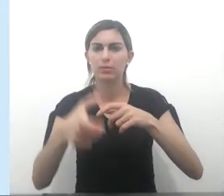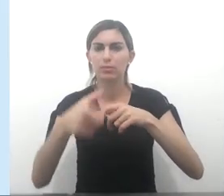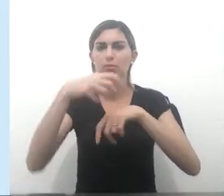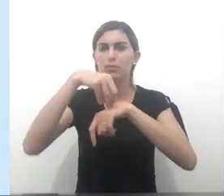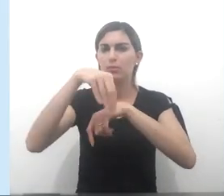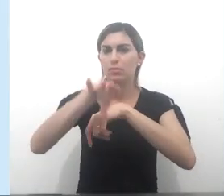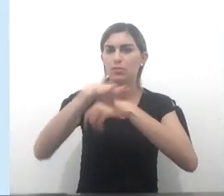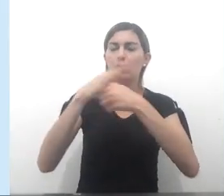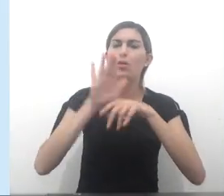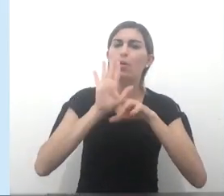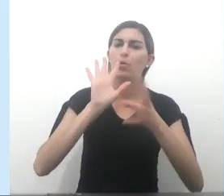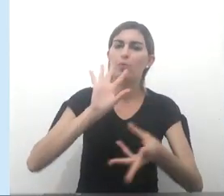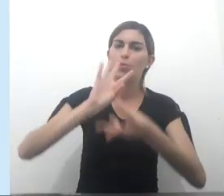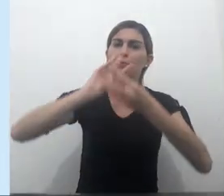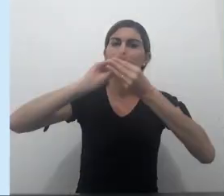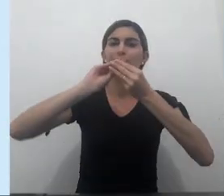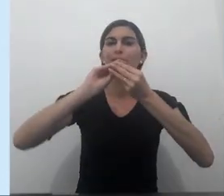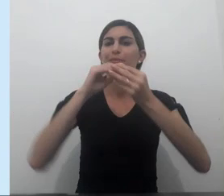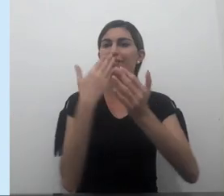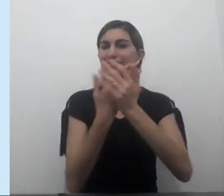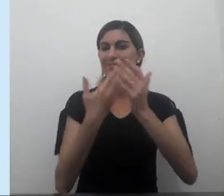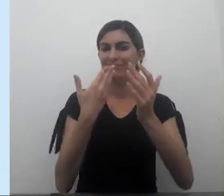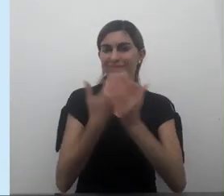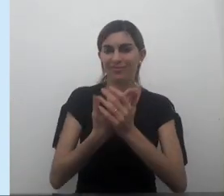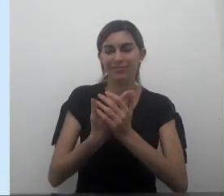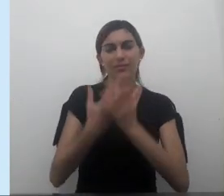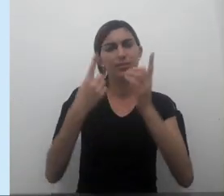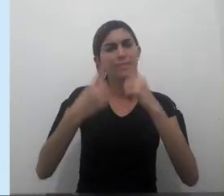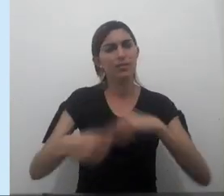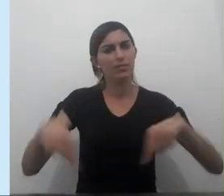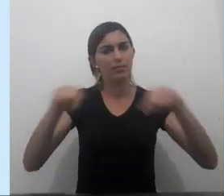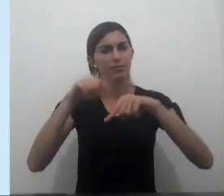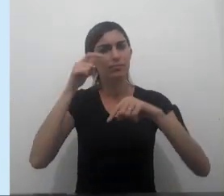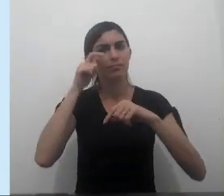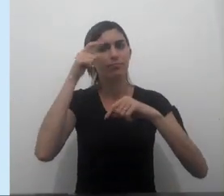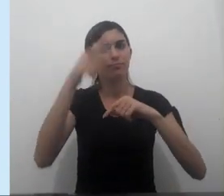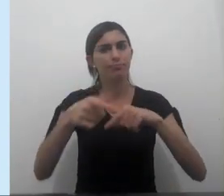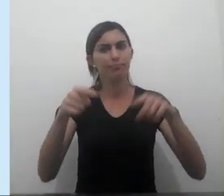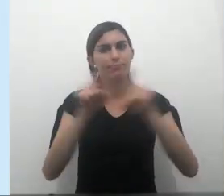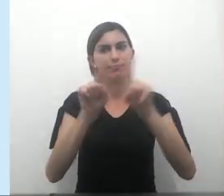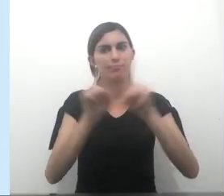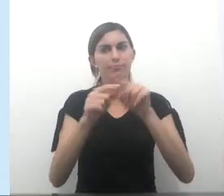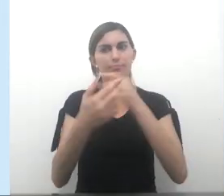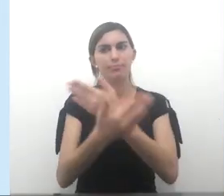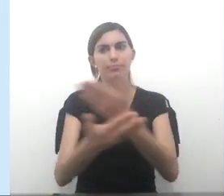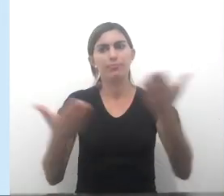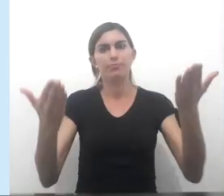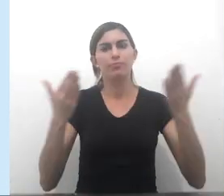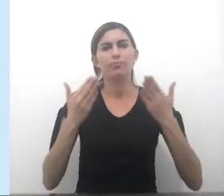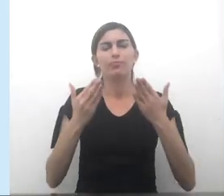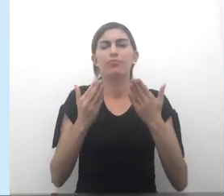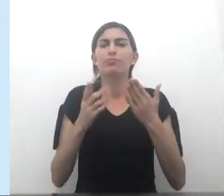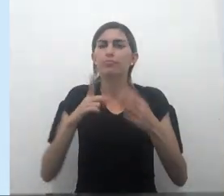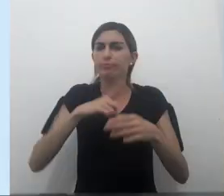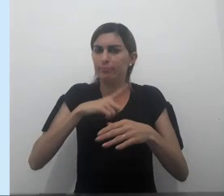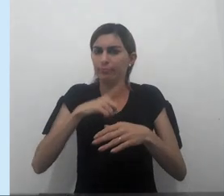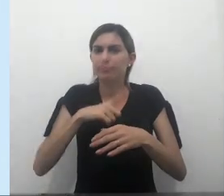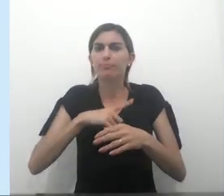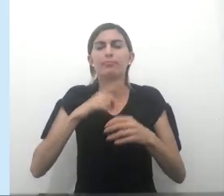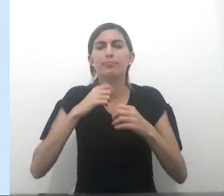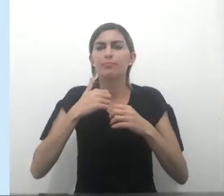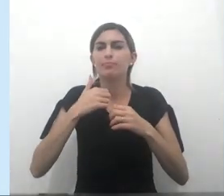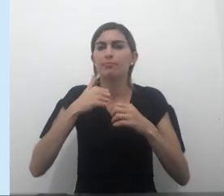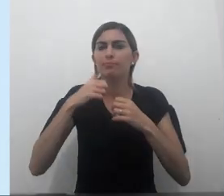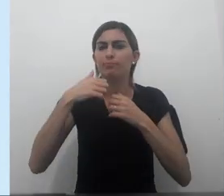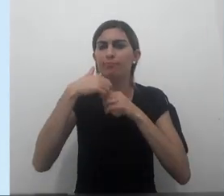interessantes que servem de complemento para essa aula, tá, gente? É interessante também que vocês tenham nos